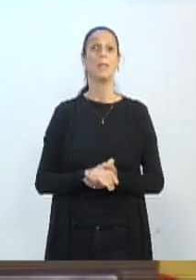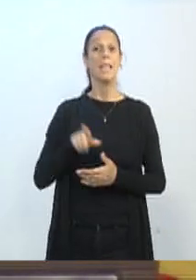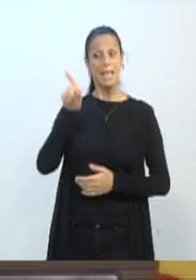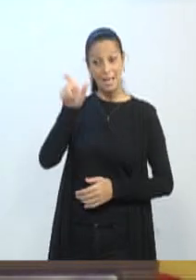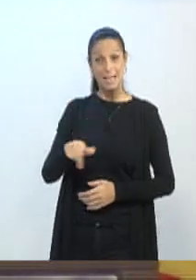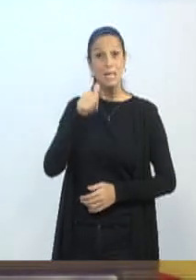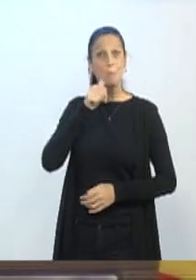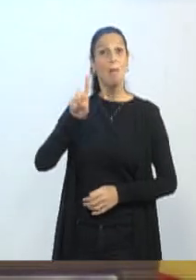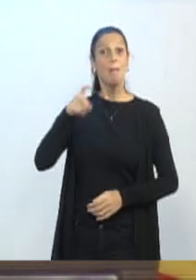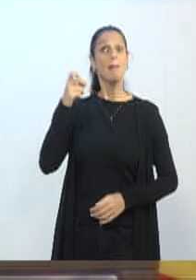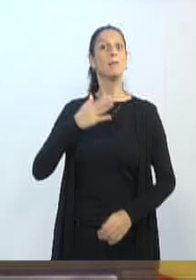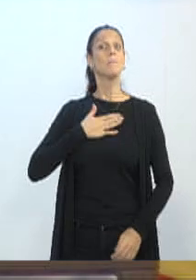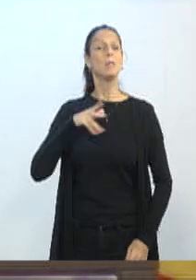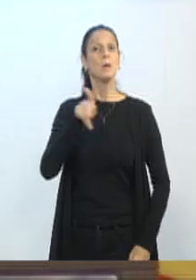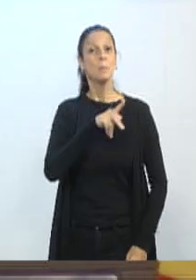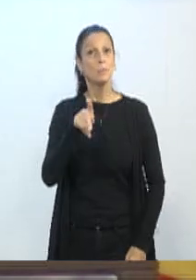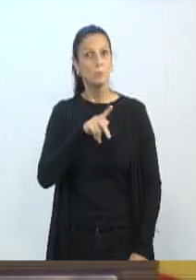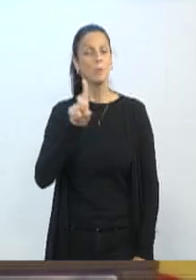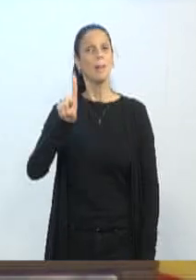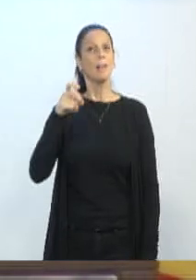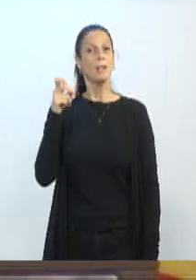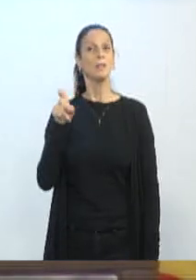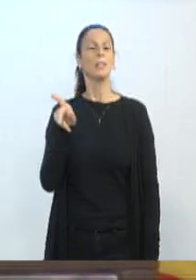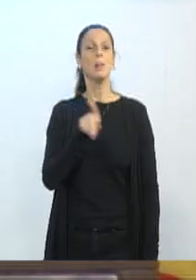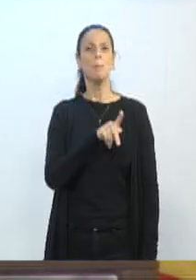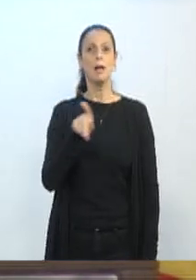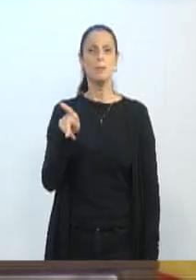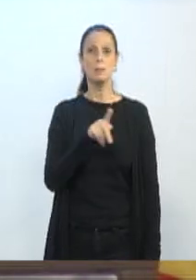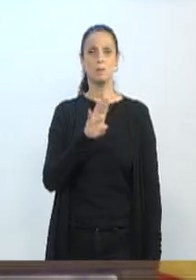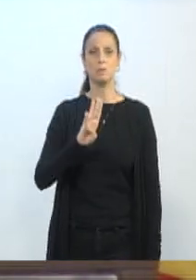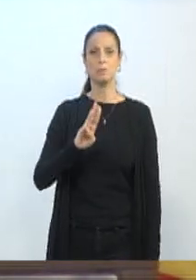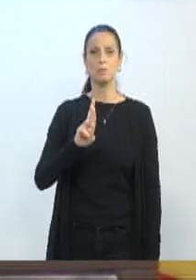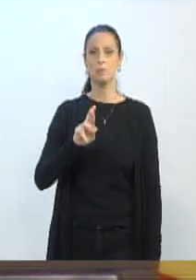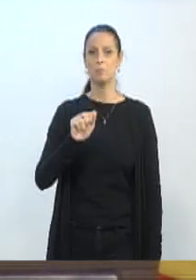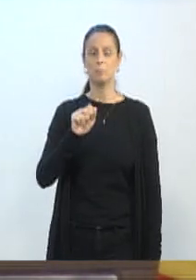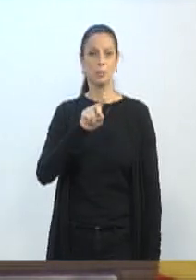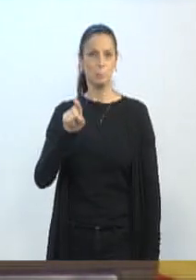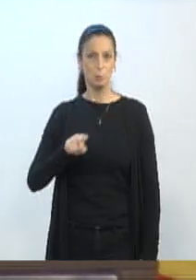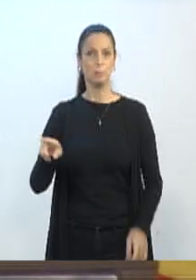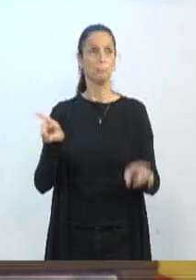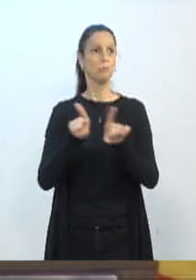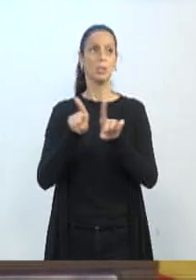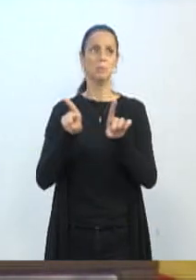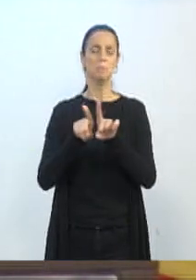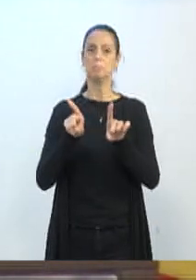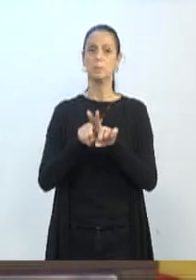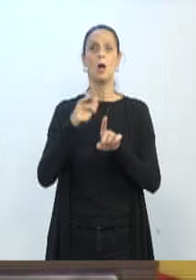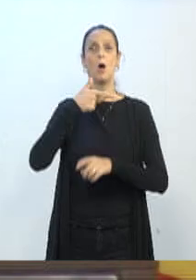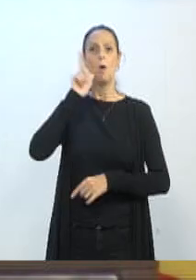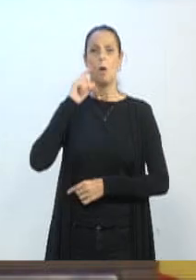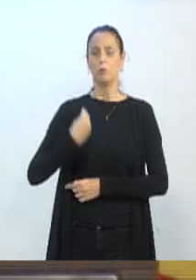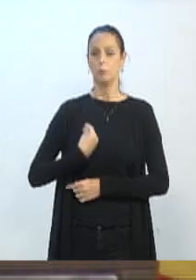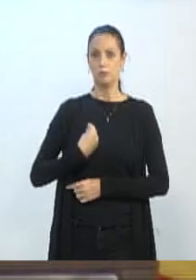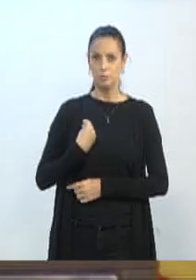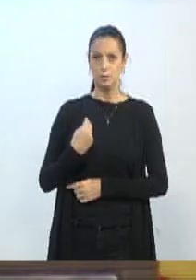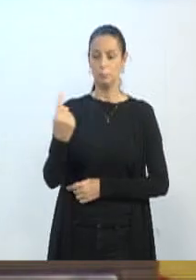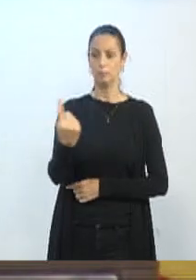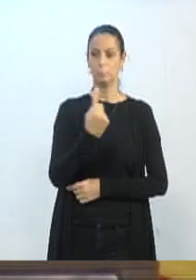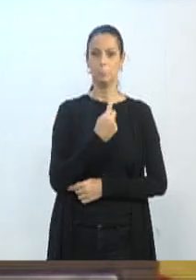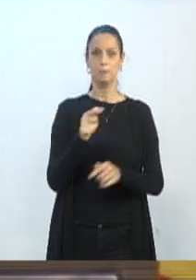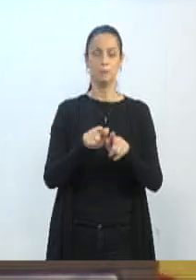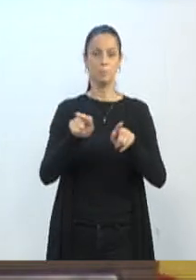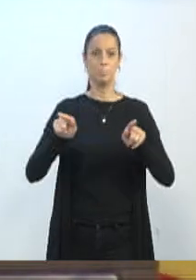professora foi professora do Brás inclusive ontem o Brás também esteve no nosso gabinete recebendo